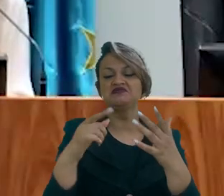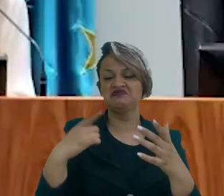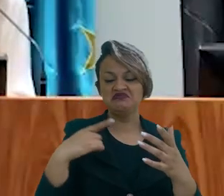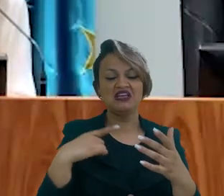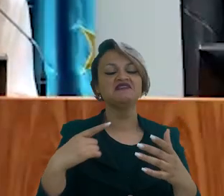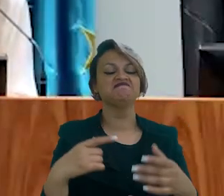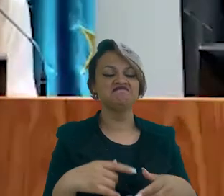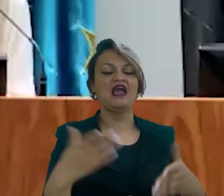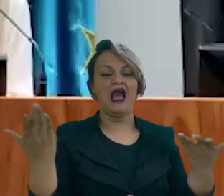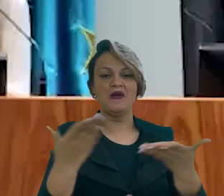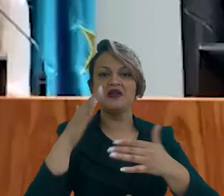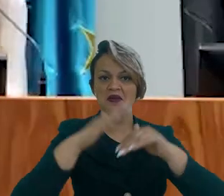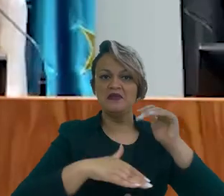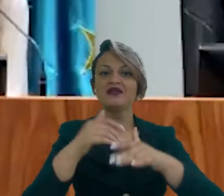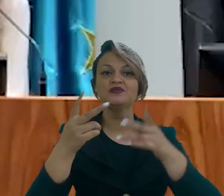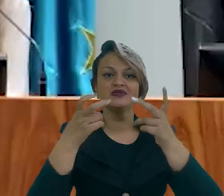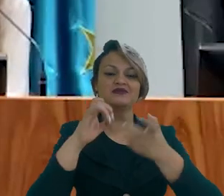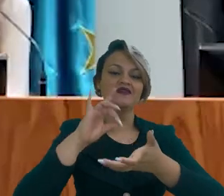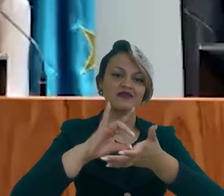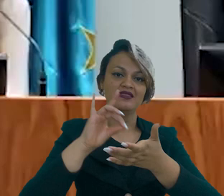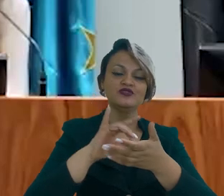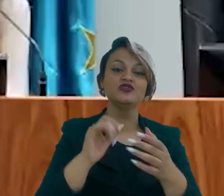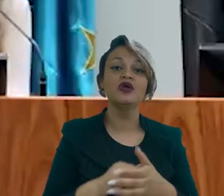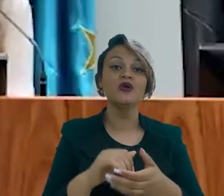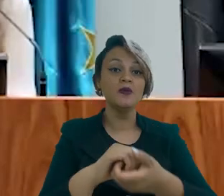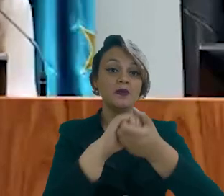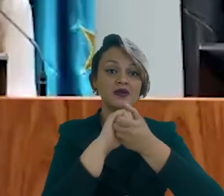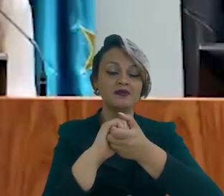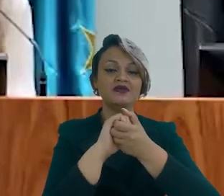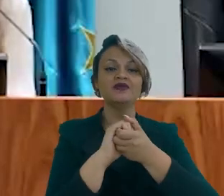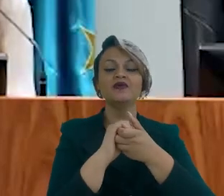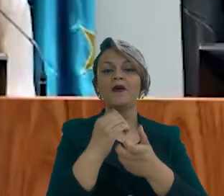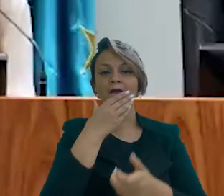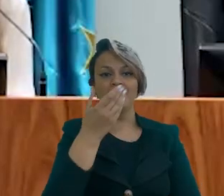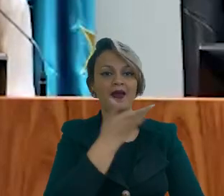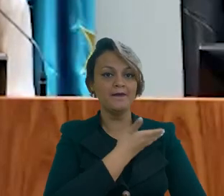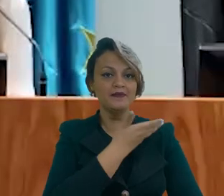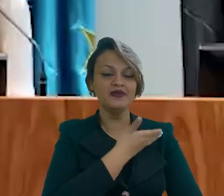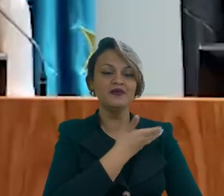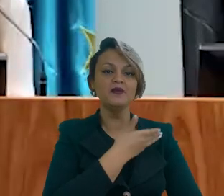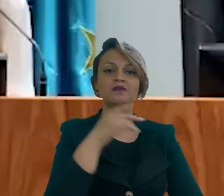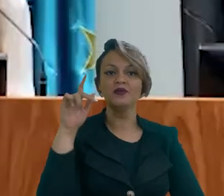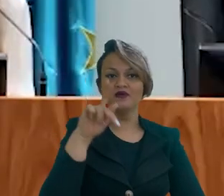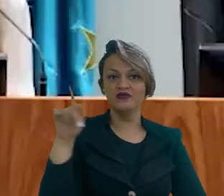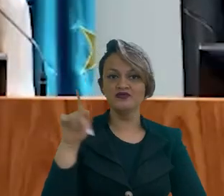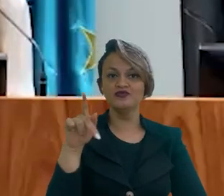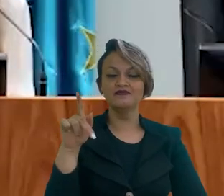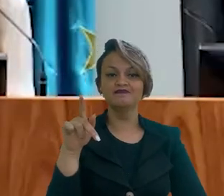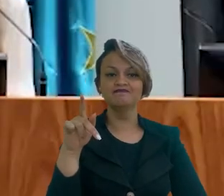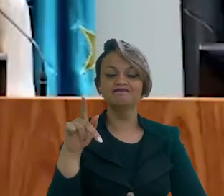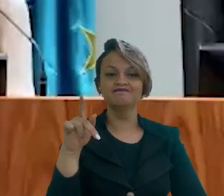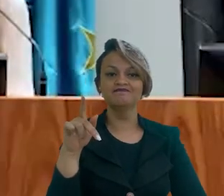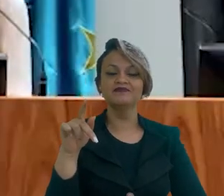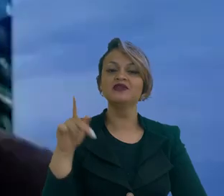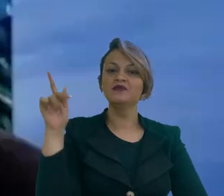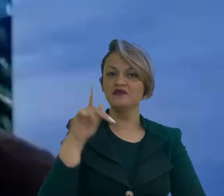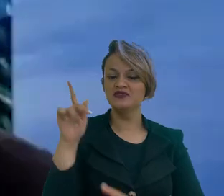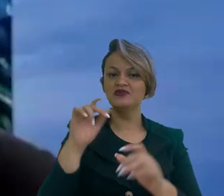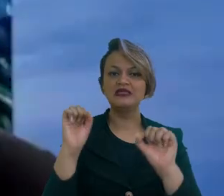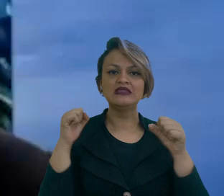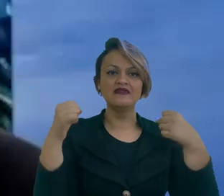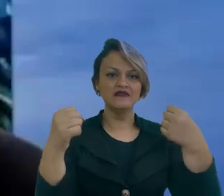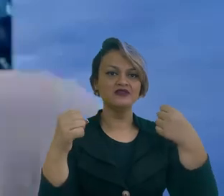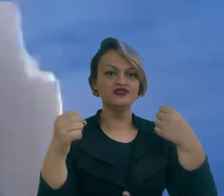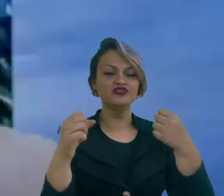agora se concretizaram no dia de hoje cumprimentar meu querido amigo professor e